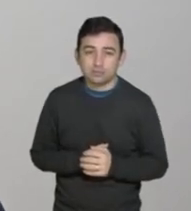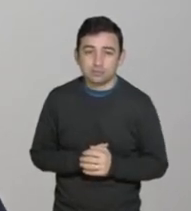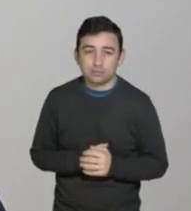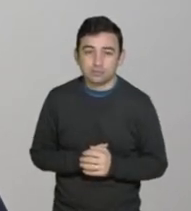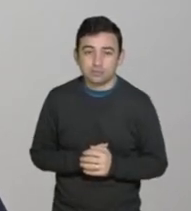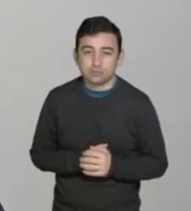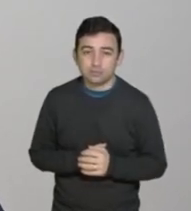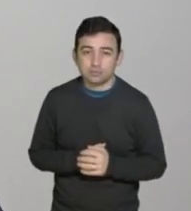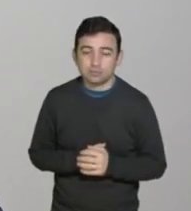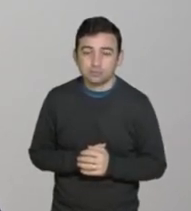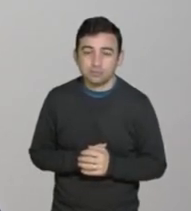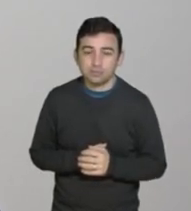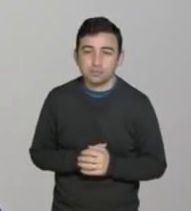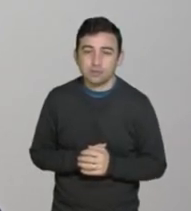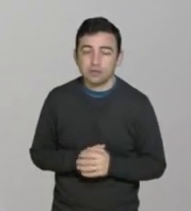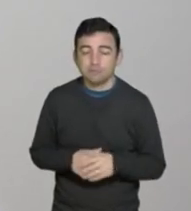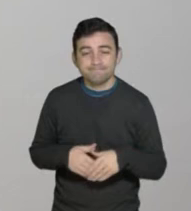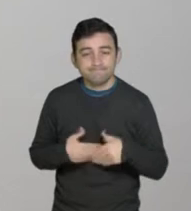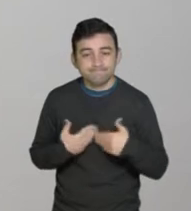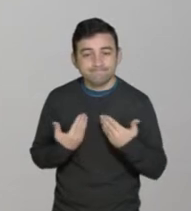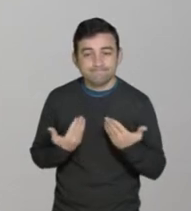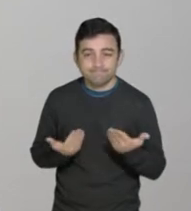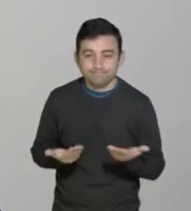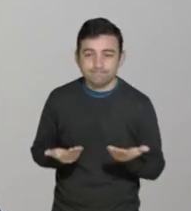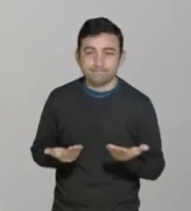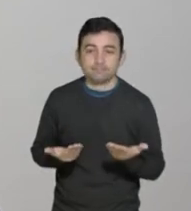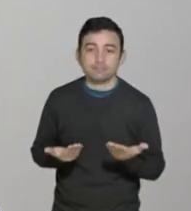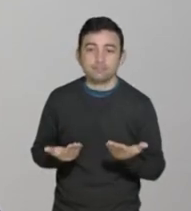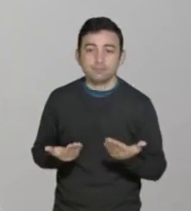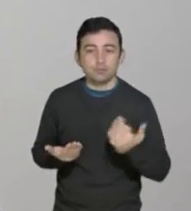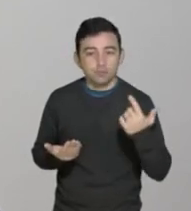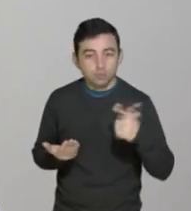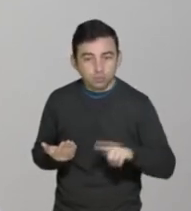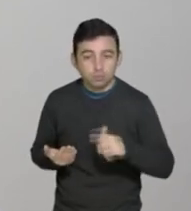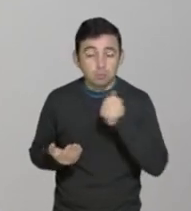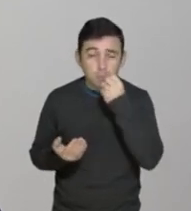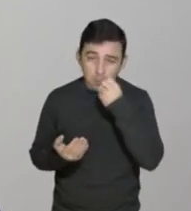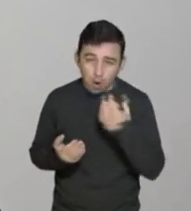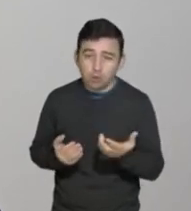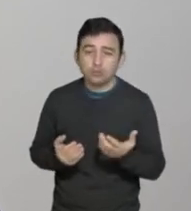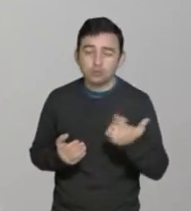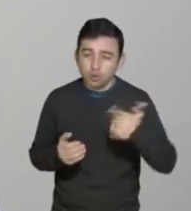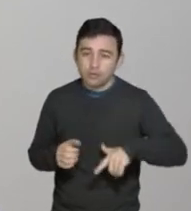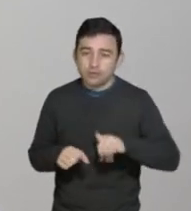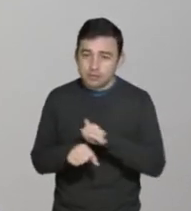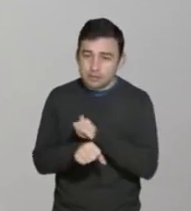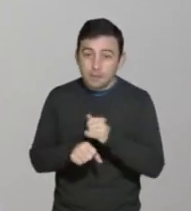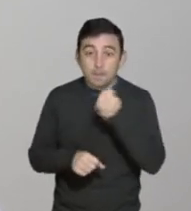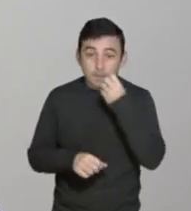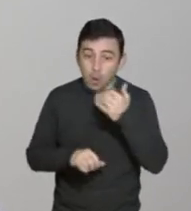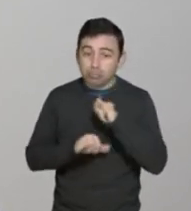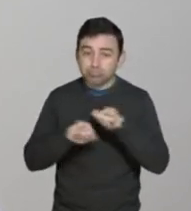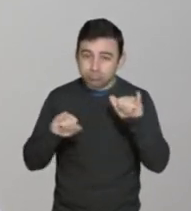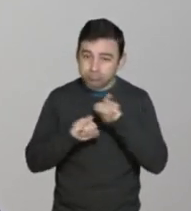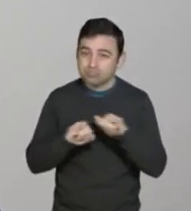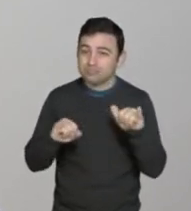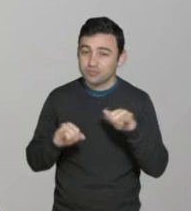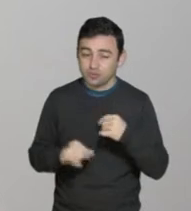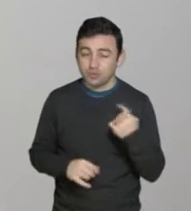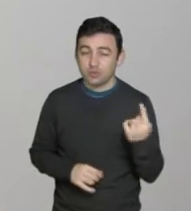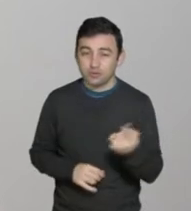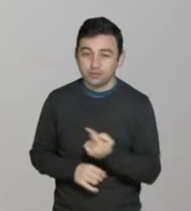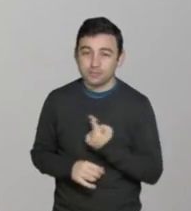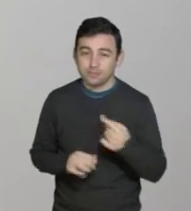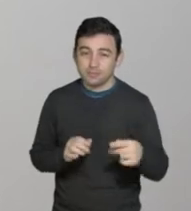Então, é mais uma alternativa, é uma boa notícia para nós catarinenses,